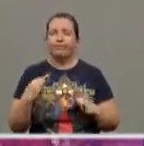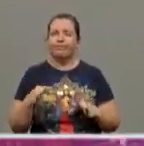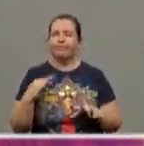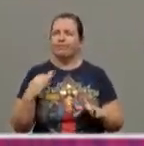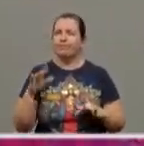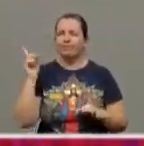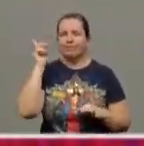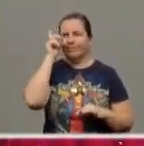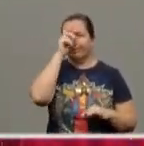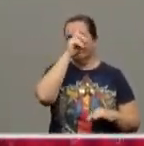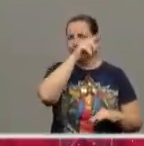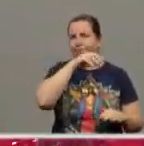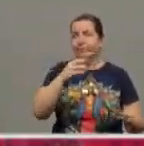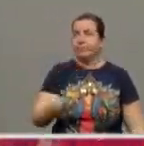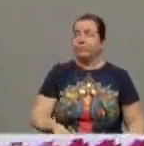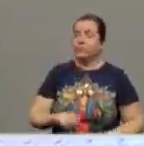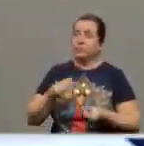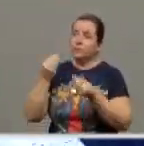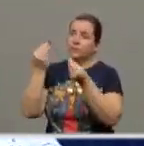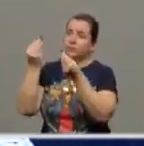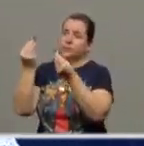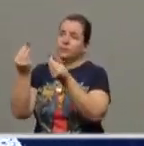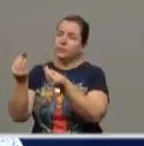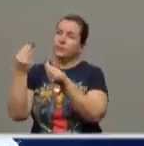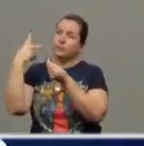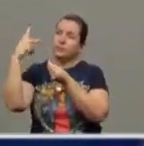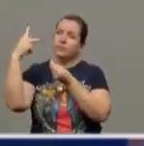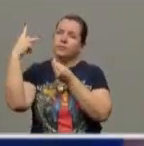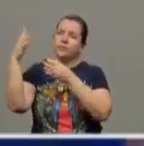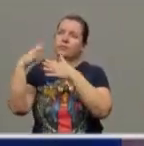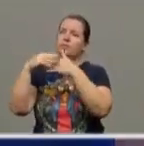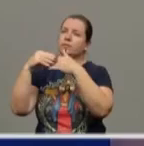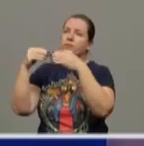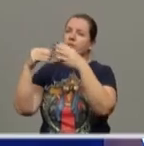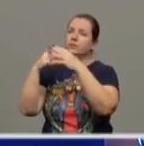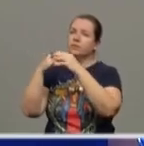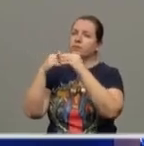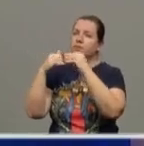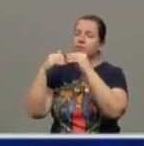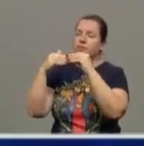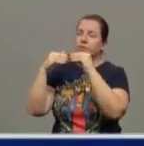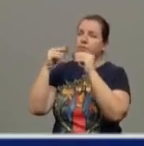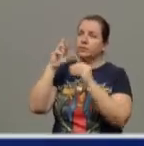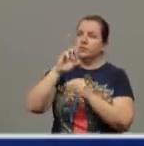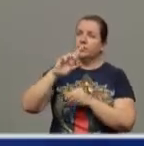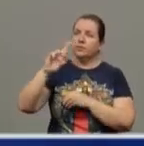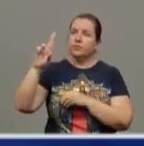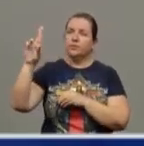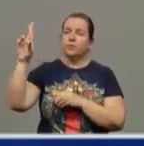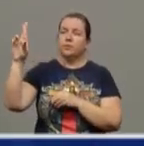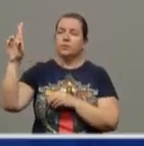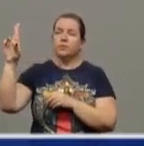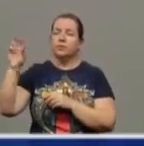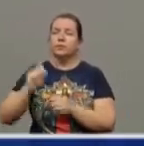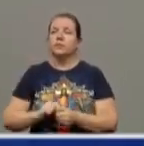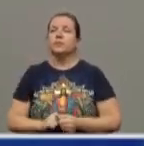Minhas dores, eu entrego em tuas mãos, em tuas mãos.